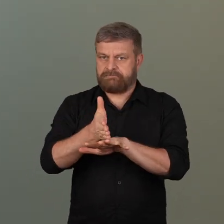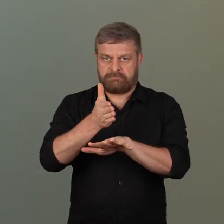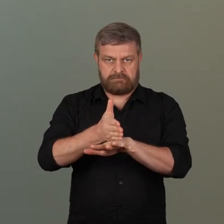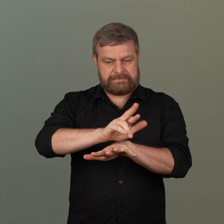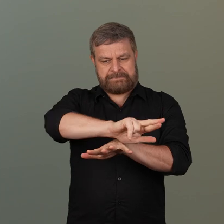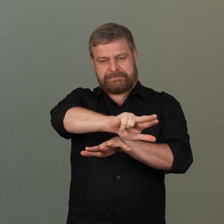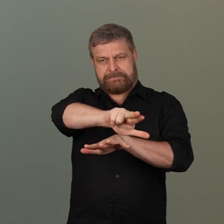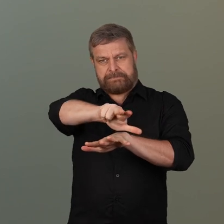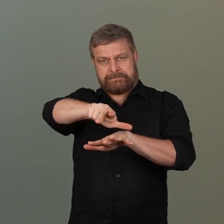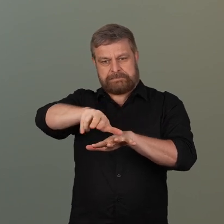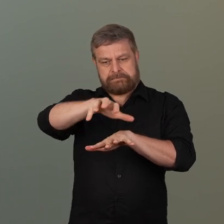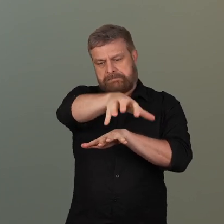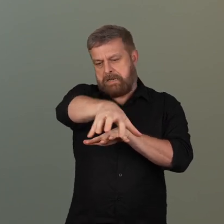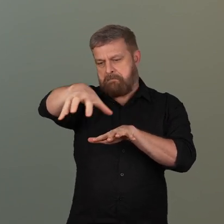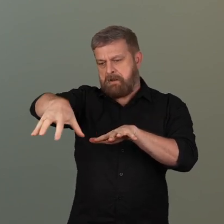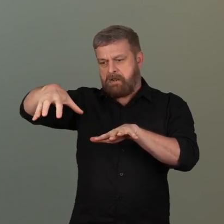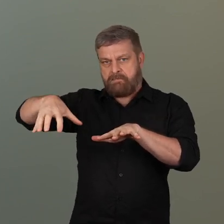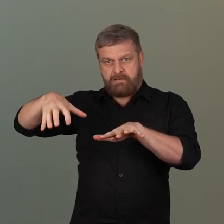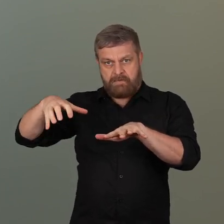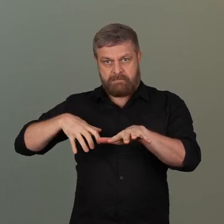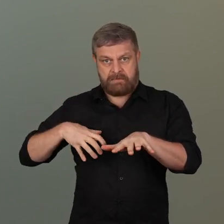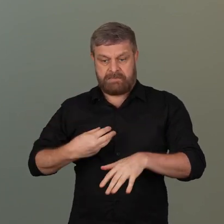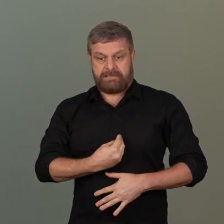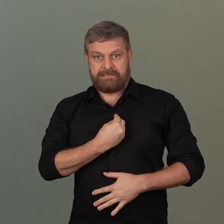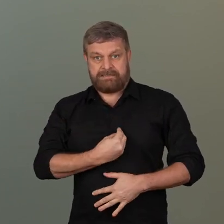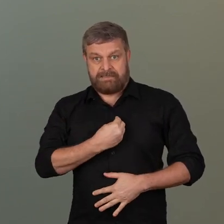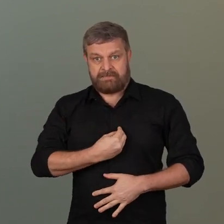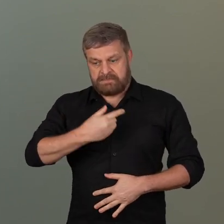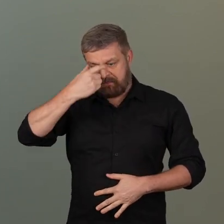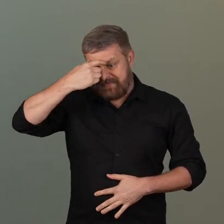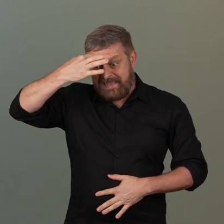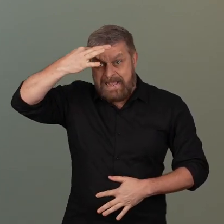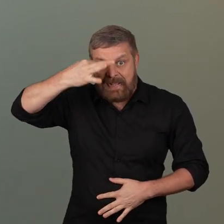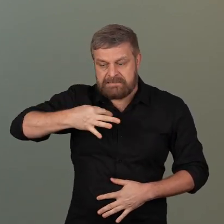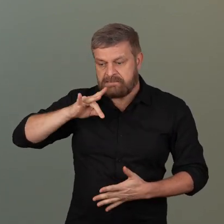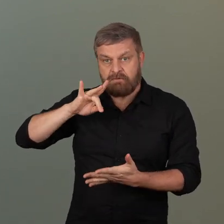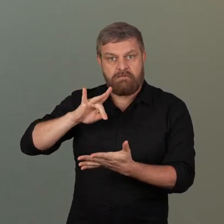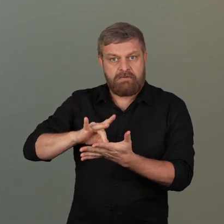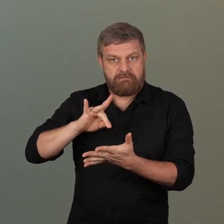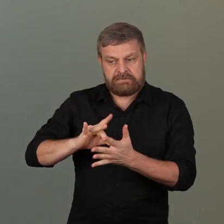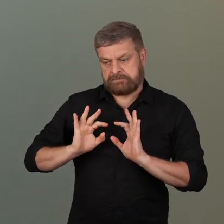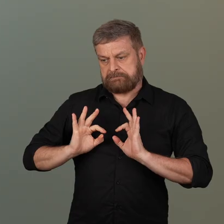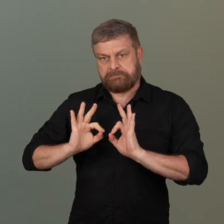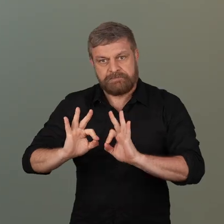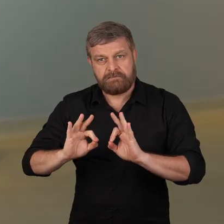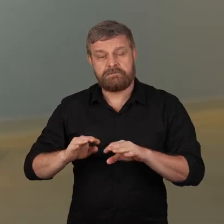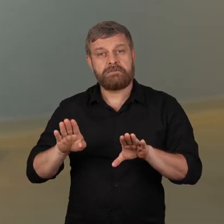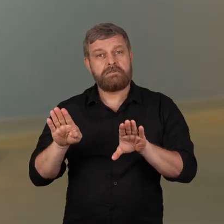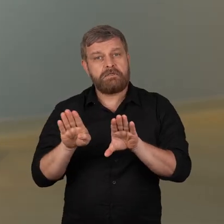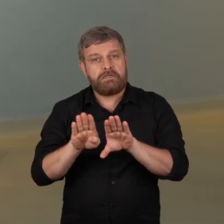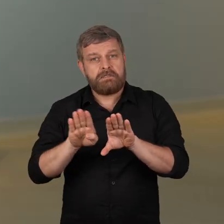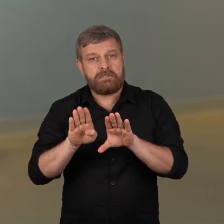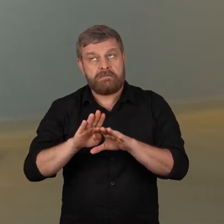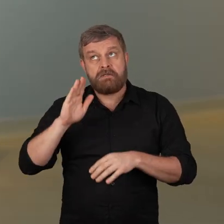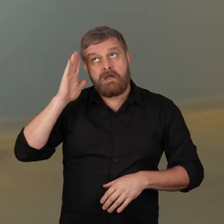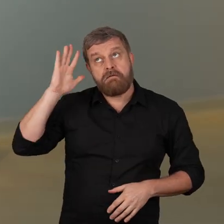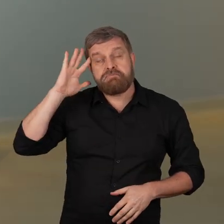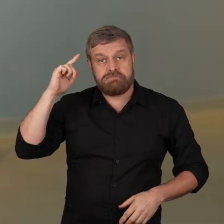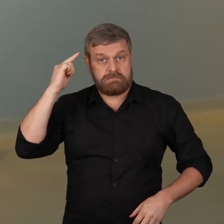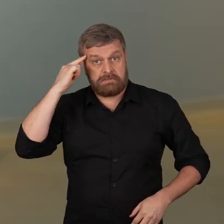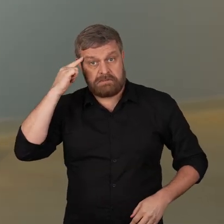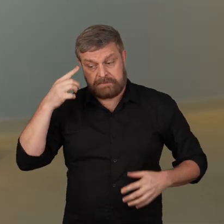tão presente no paradigma da razão como verdade absoluta. Ele entende